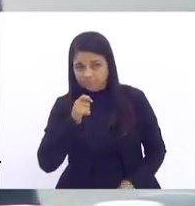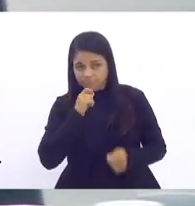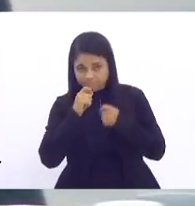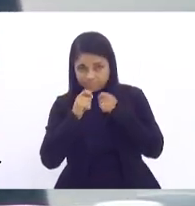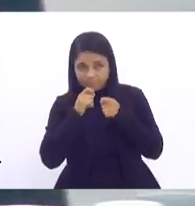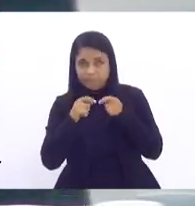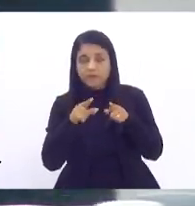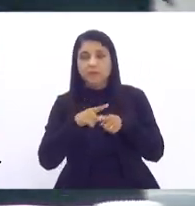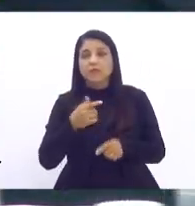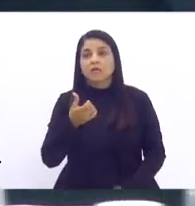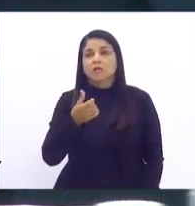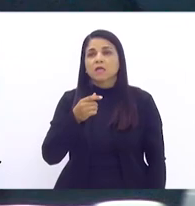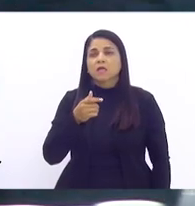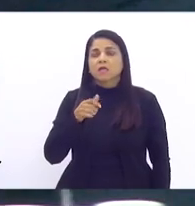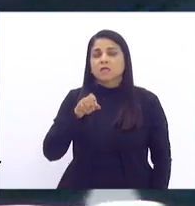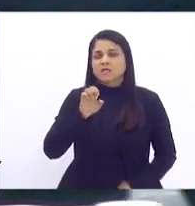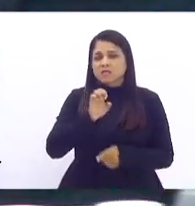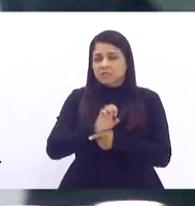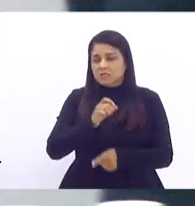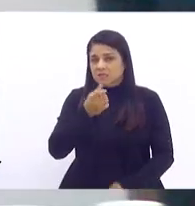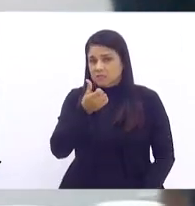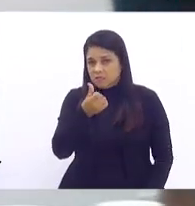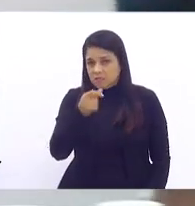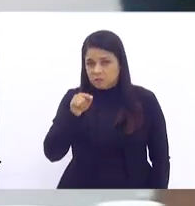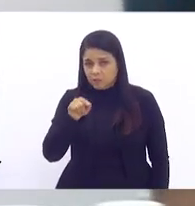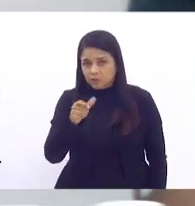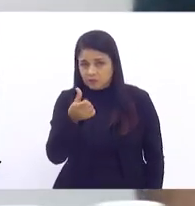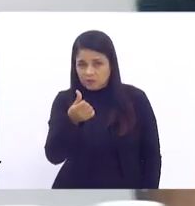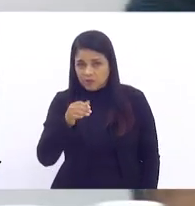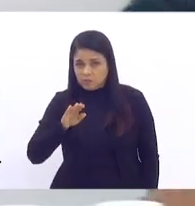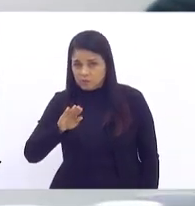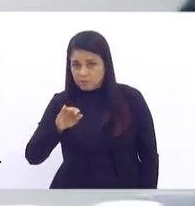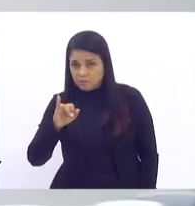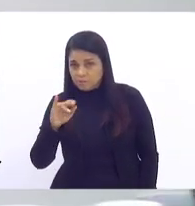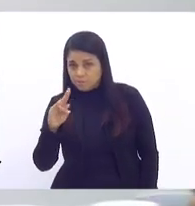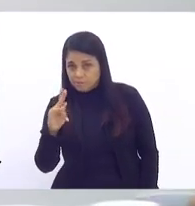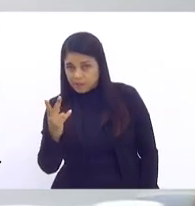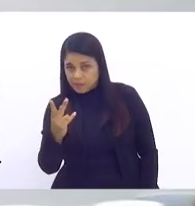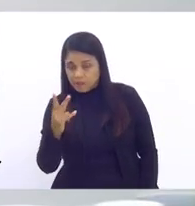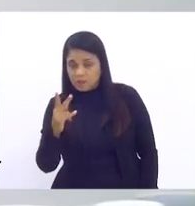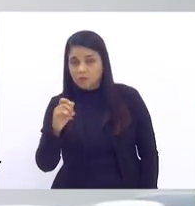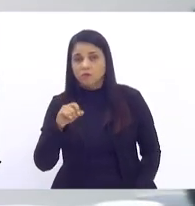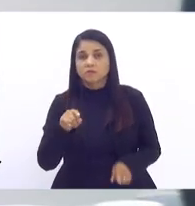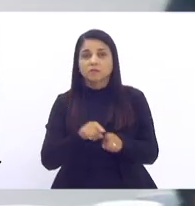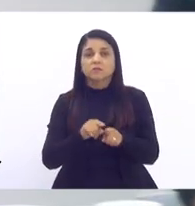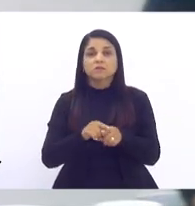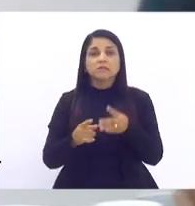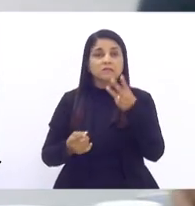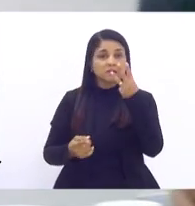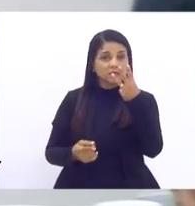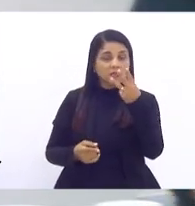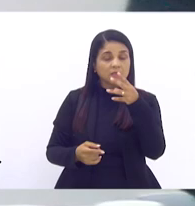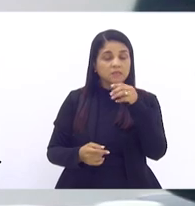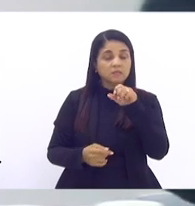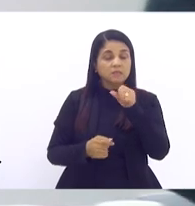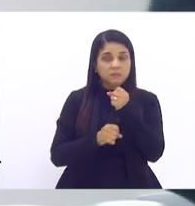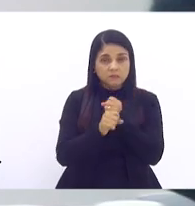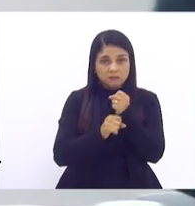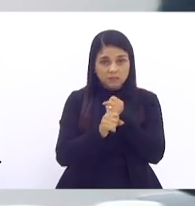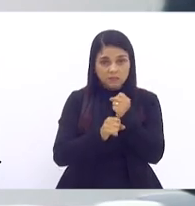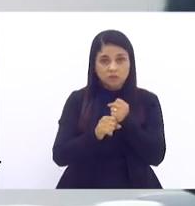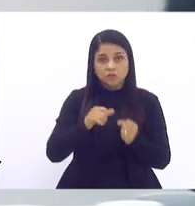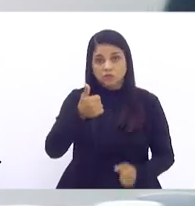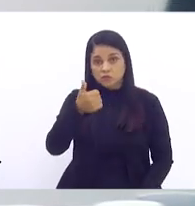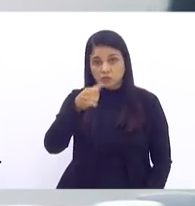3.6 B no próximo ano de Déficit 18 bi em três anos mas no governo federal no próximo